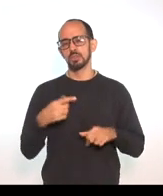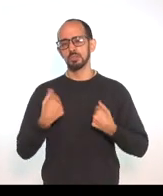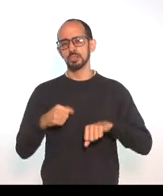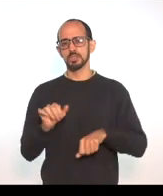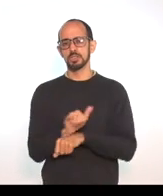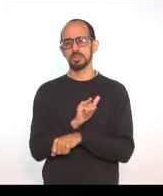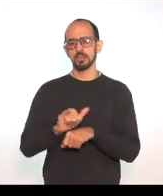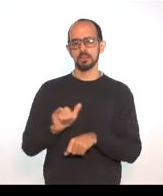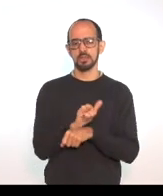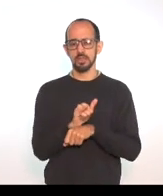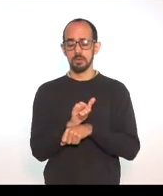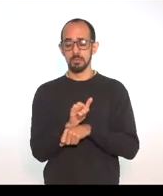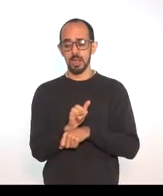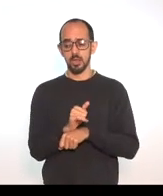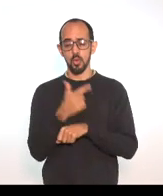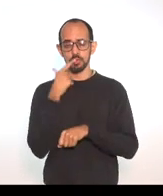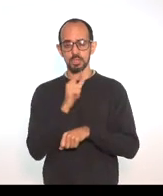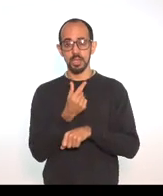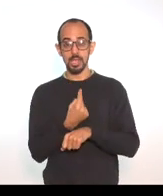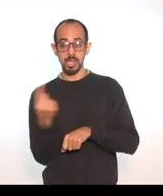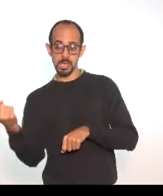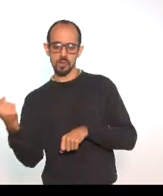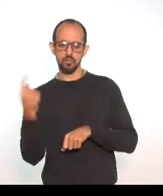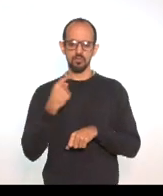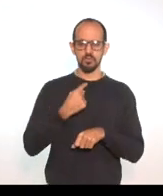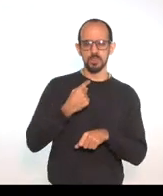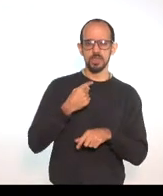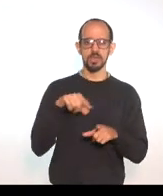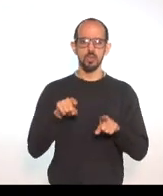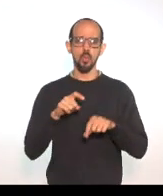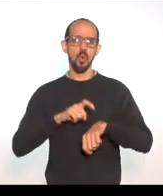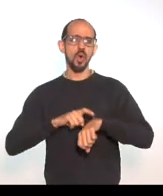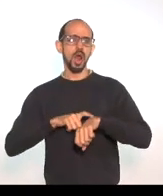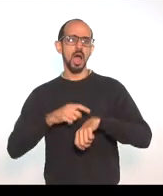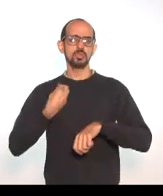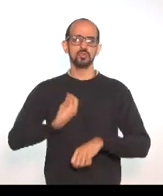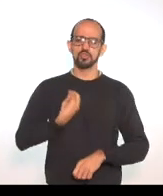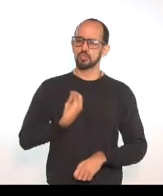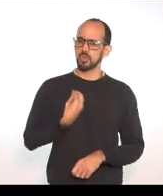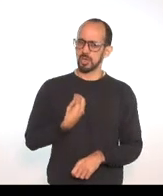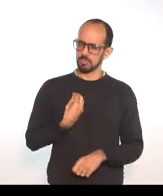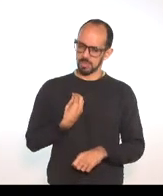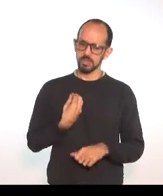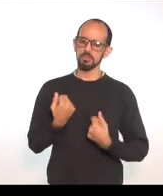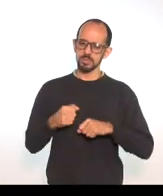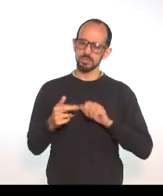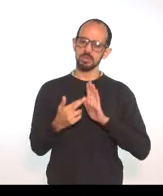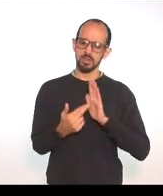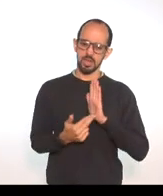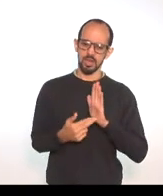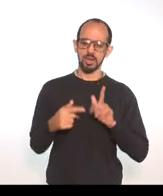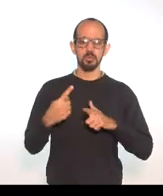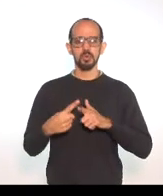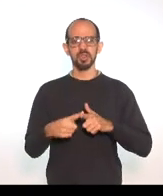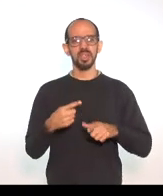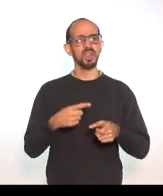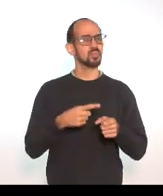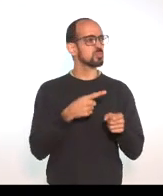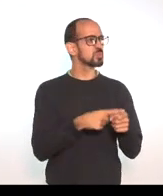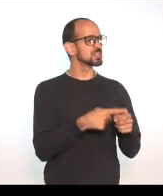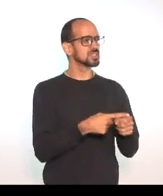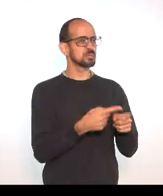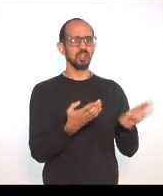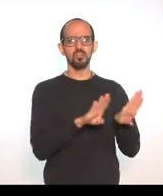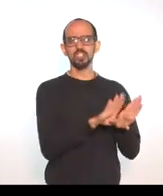que o ele vir para que os horários de funcionamento para que um aqui hoje assim uma município está em multidão outro